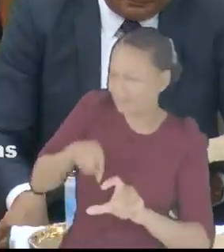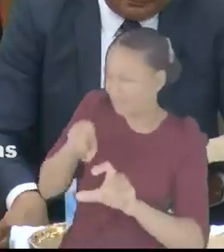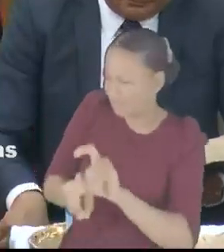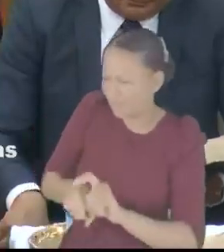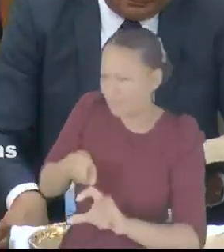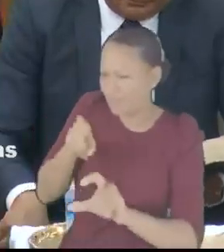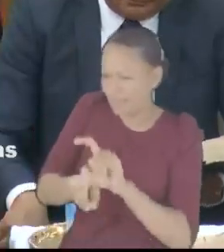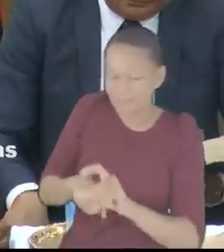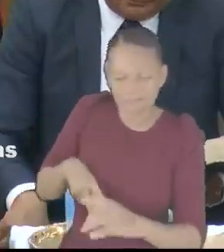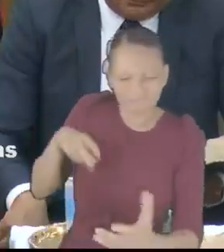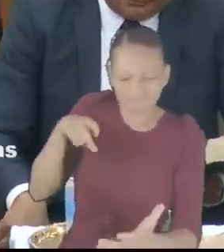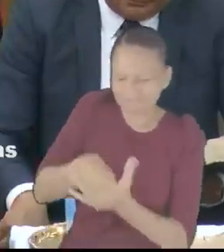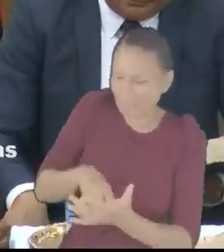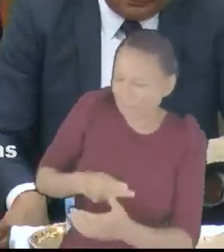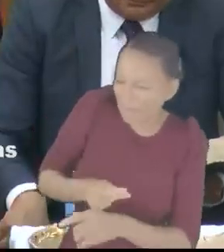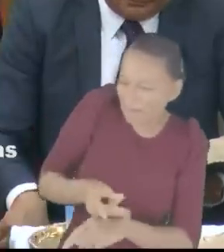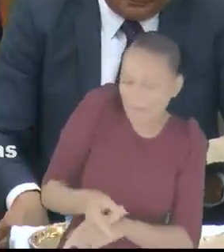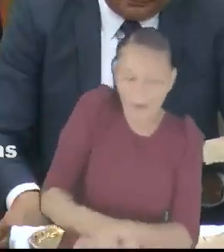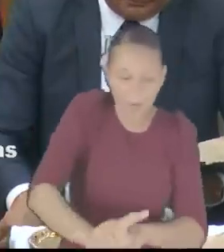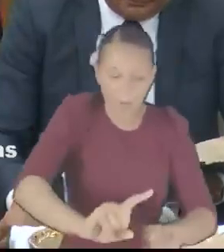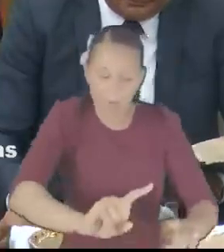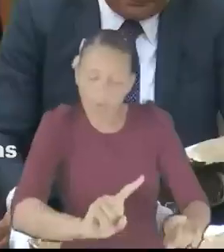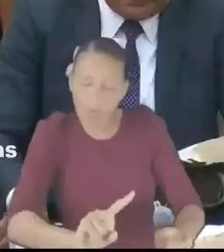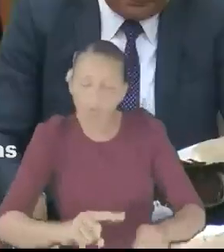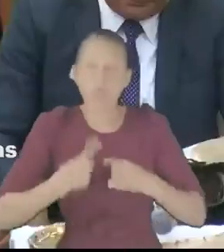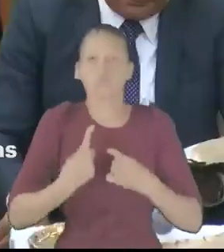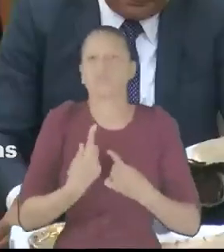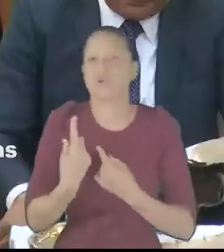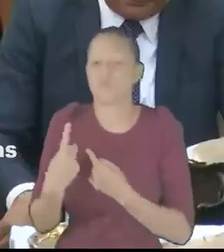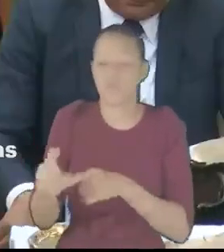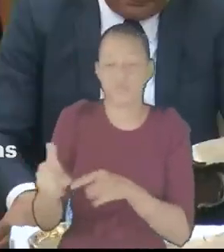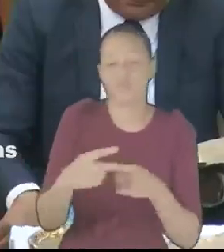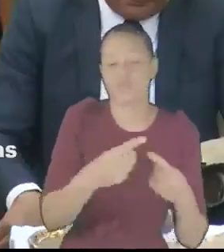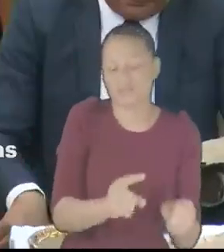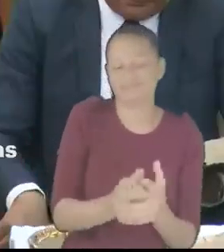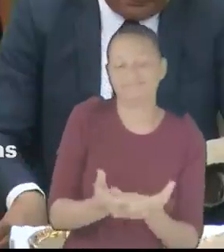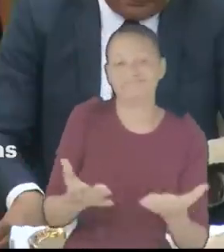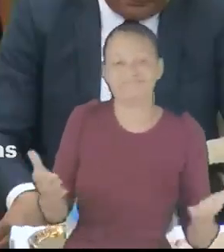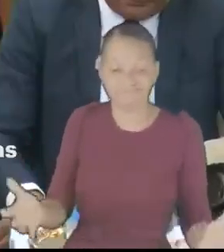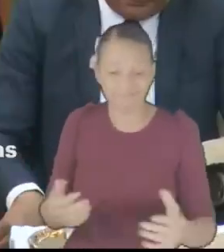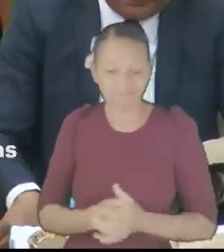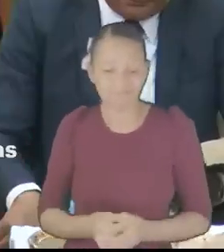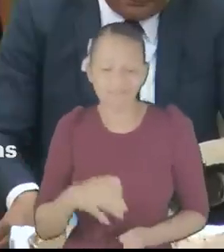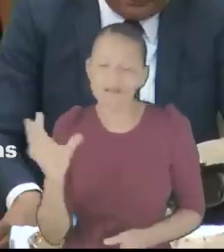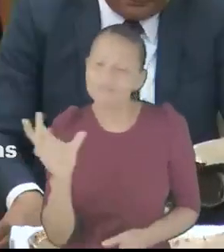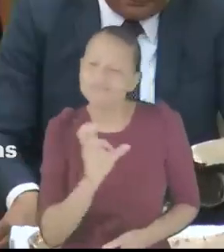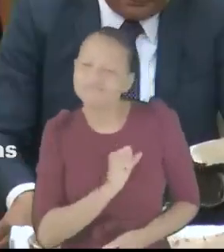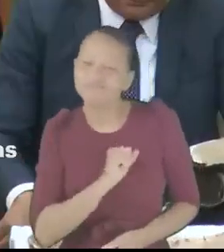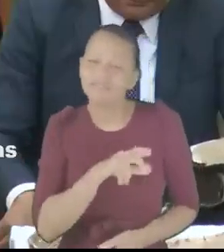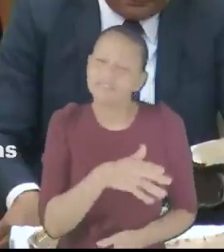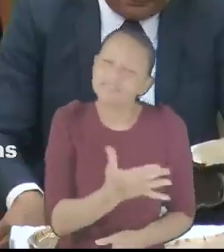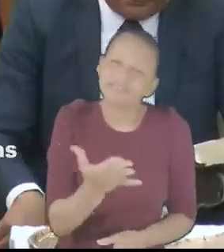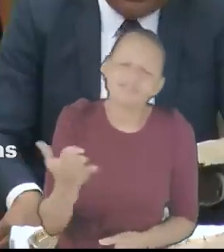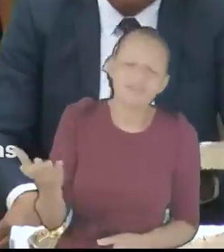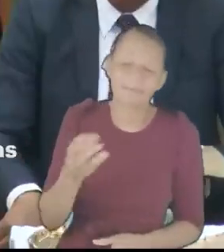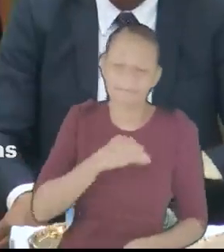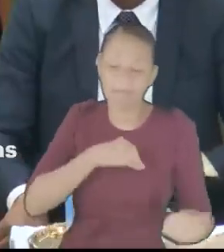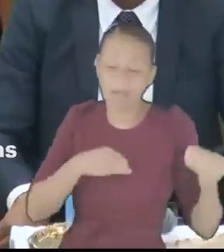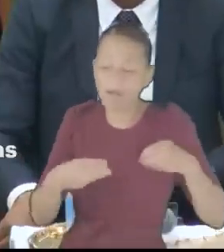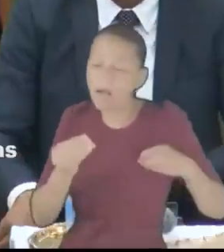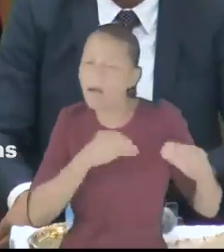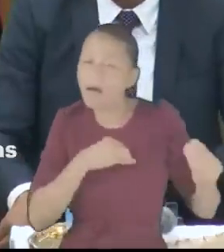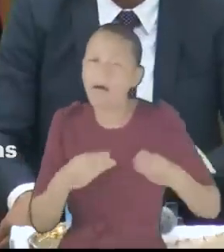cédula que era contra nós nas suas ordenanças. Meus amados irmãos, o